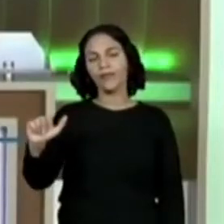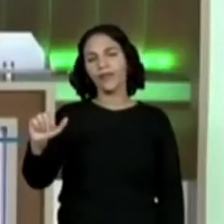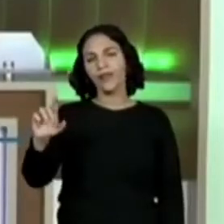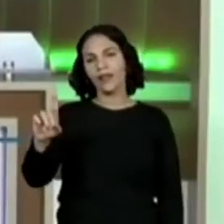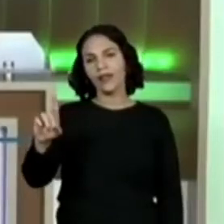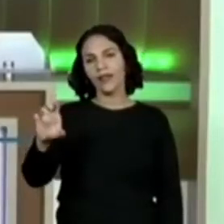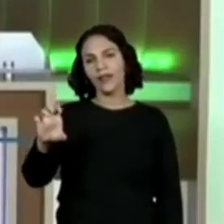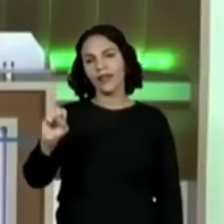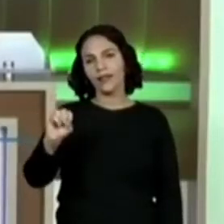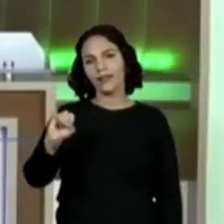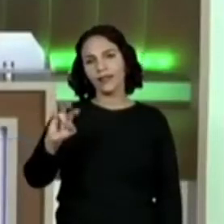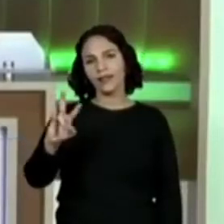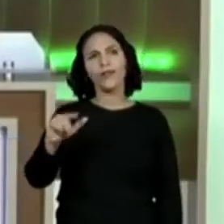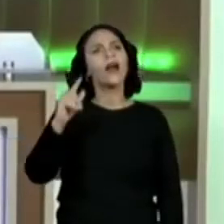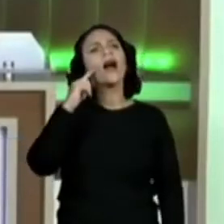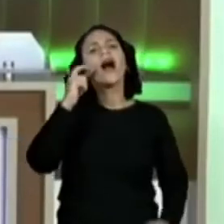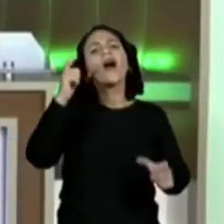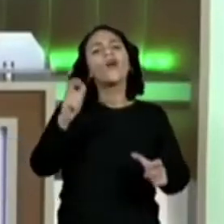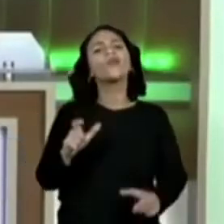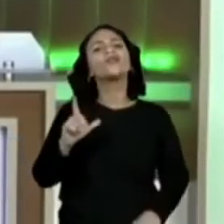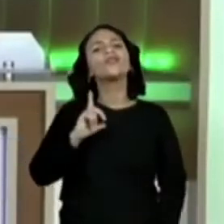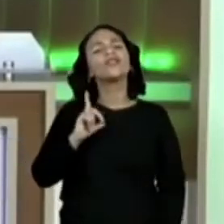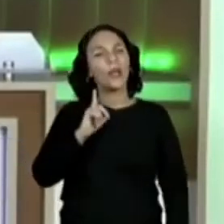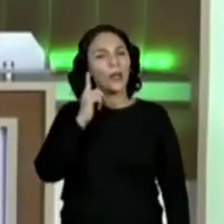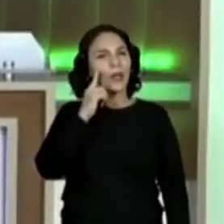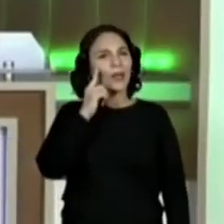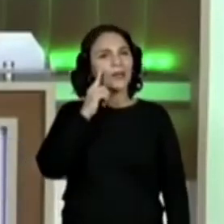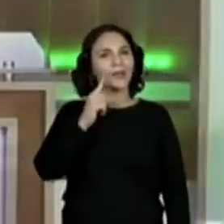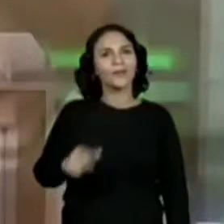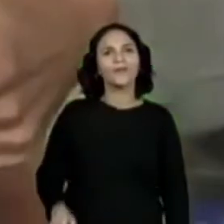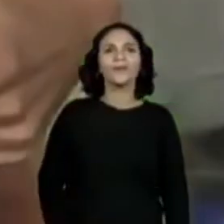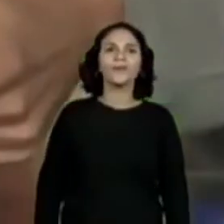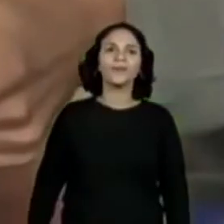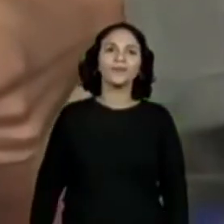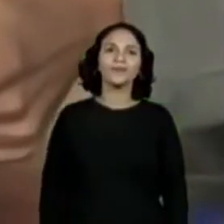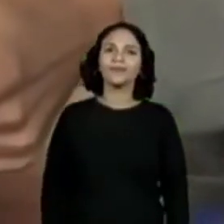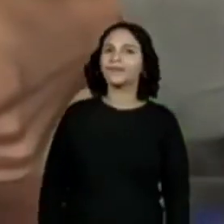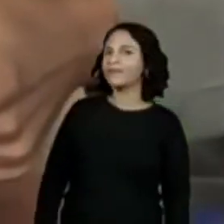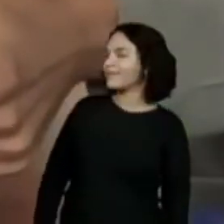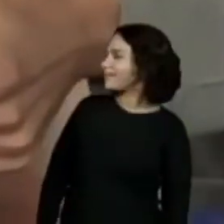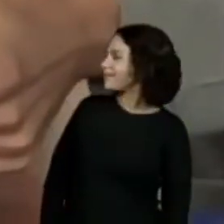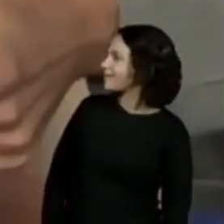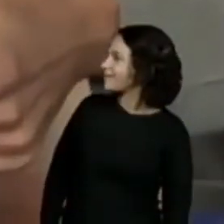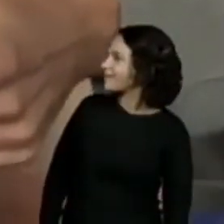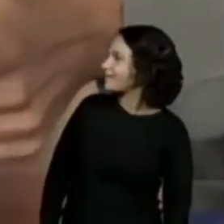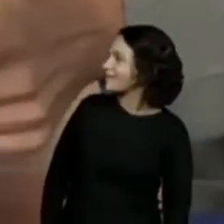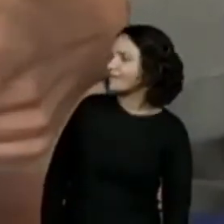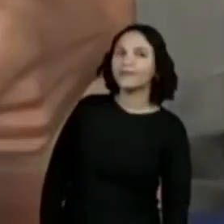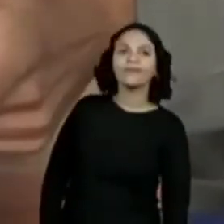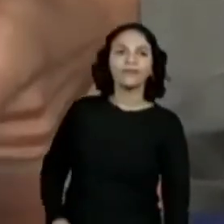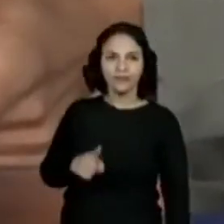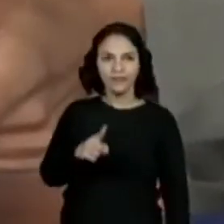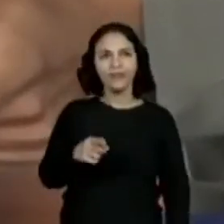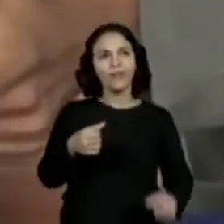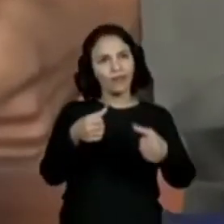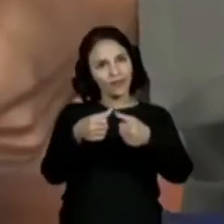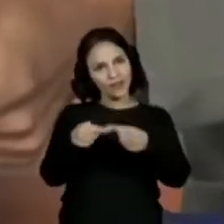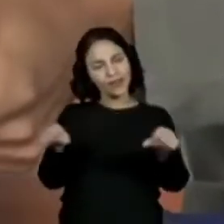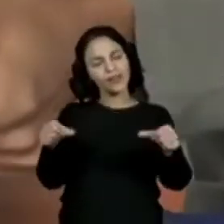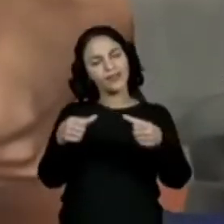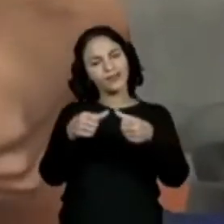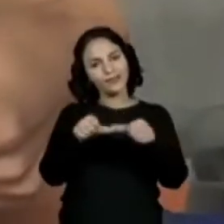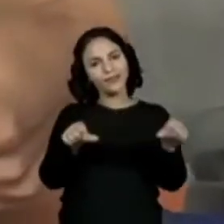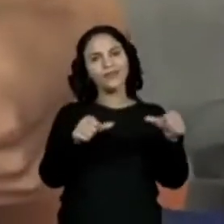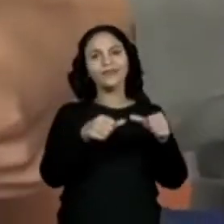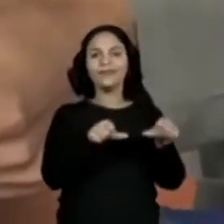para a caixa? Vejam, aqui eu tenho a utilização da fita adesiva, que me dá